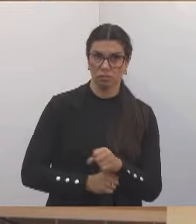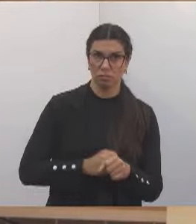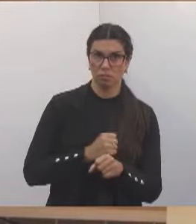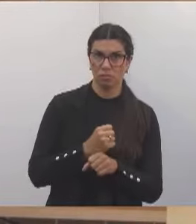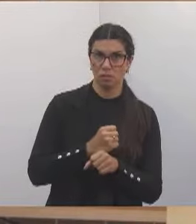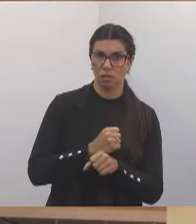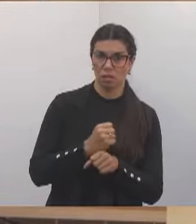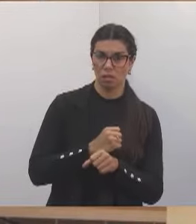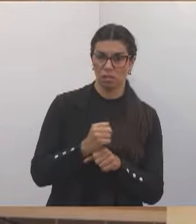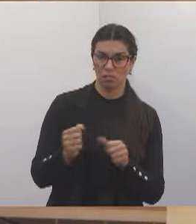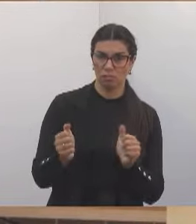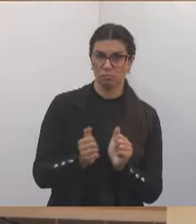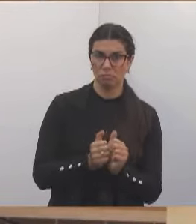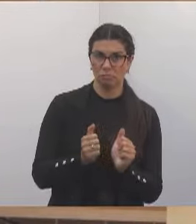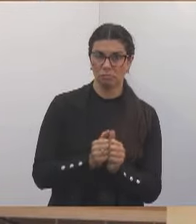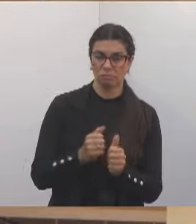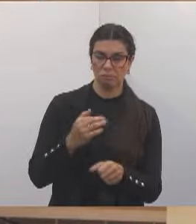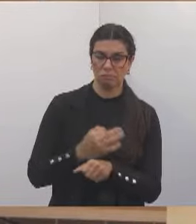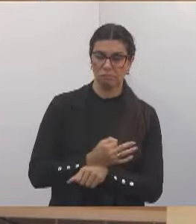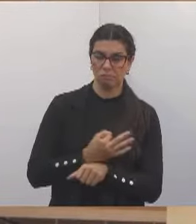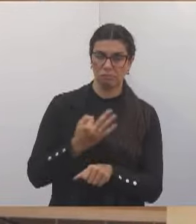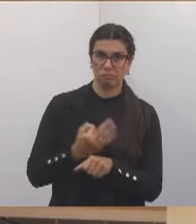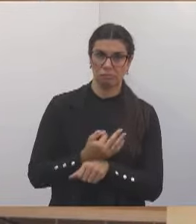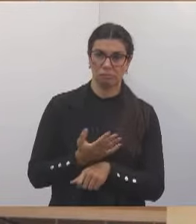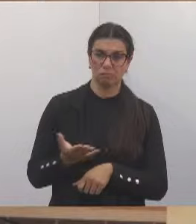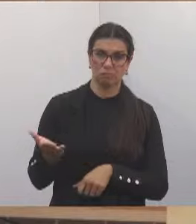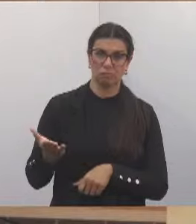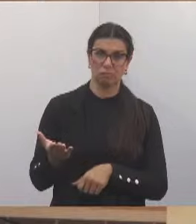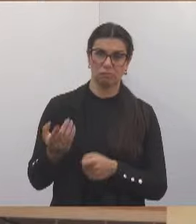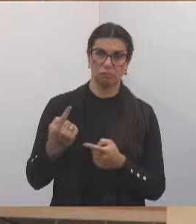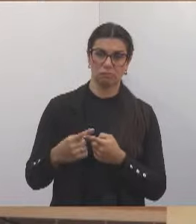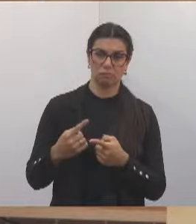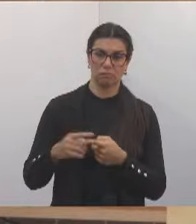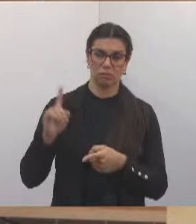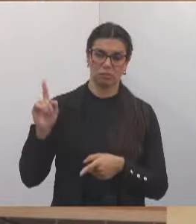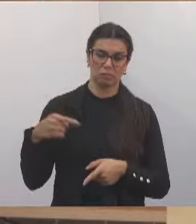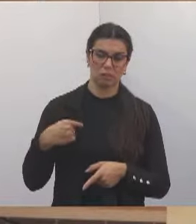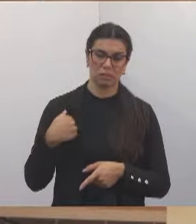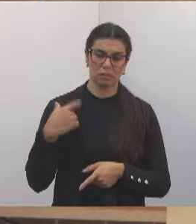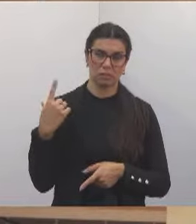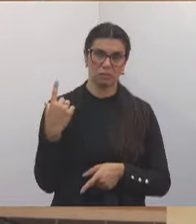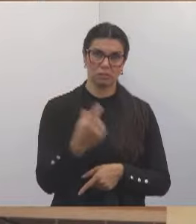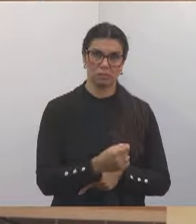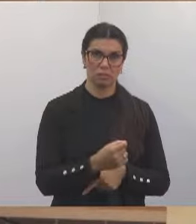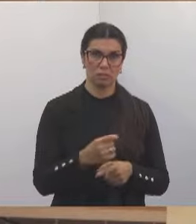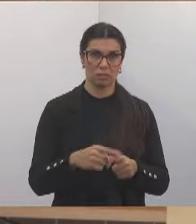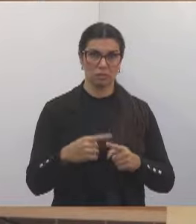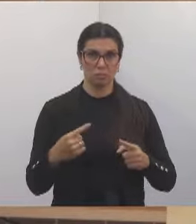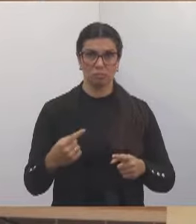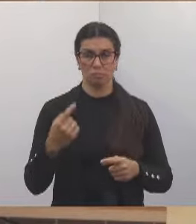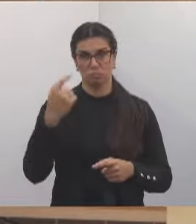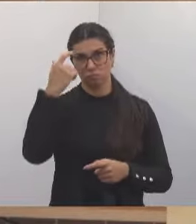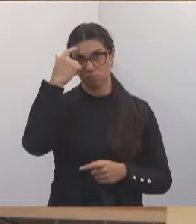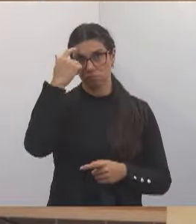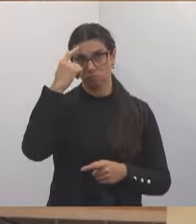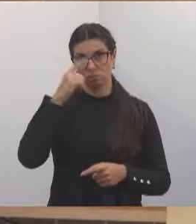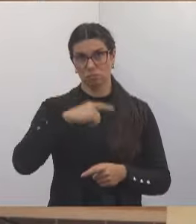poxa vida, eu vou aguentar aqui, porque senão vou ser mandado embora. Nós temos o seguinte